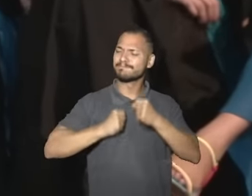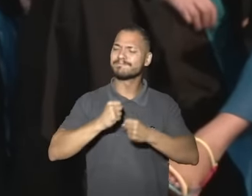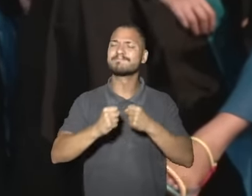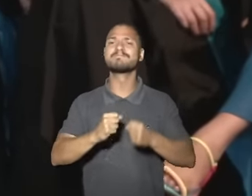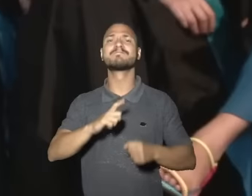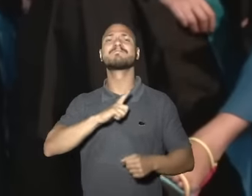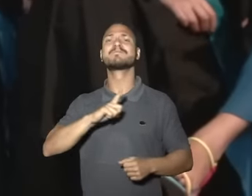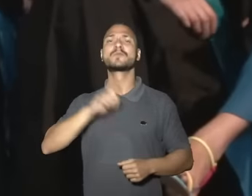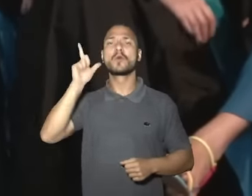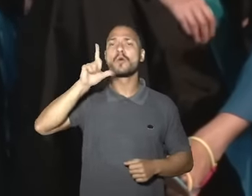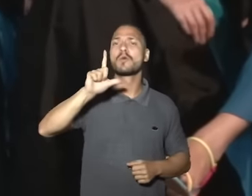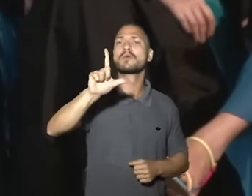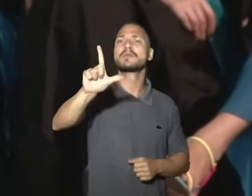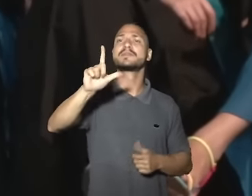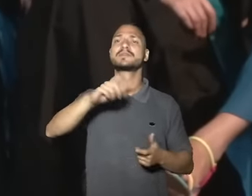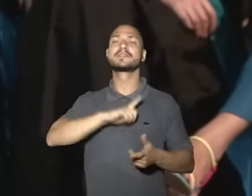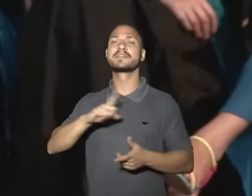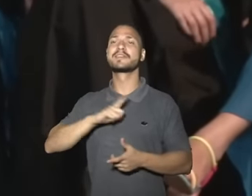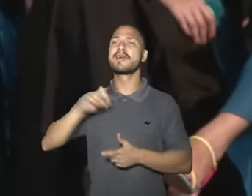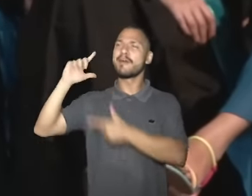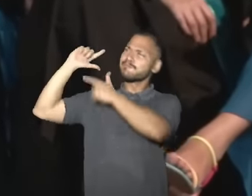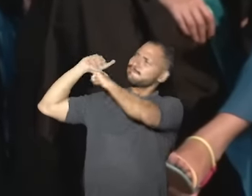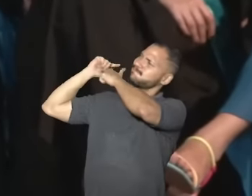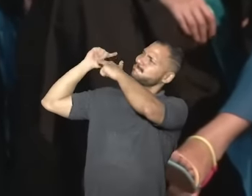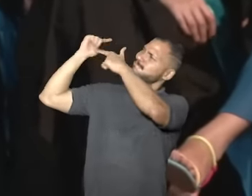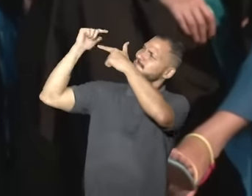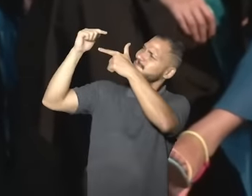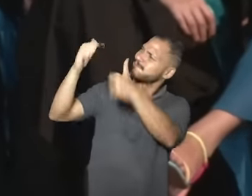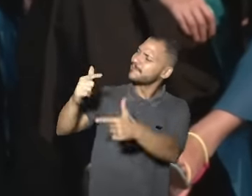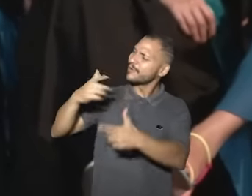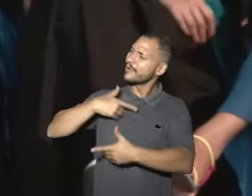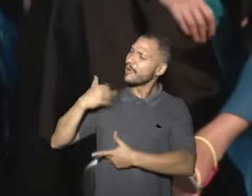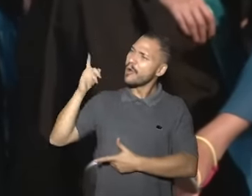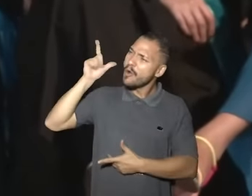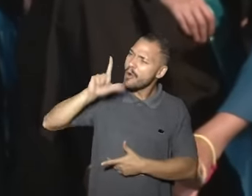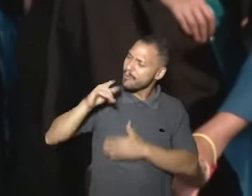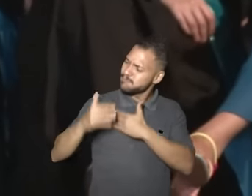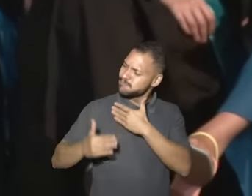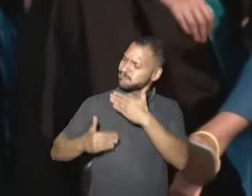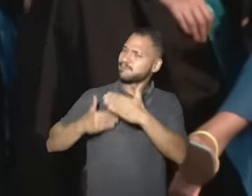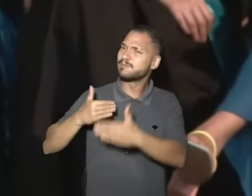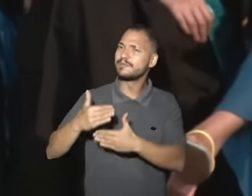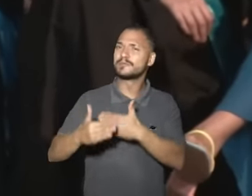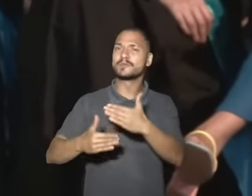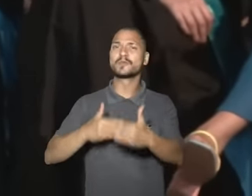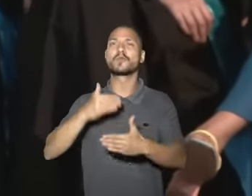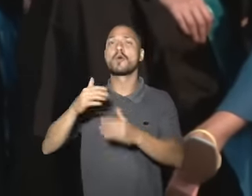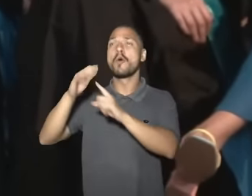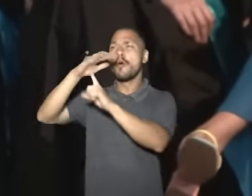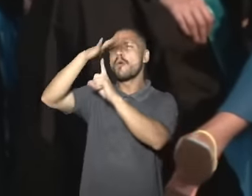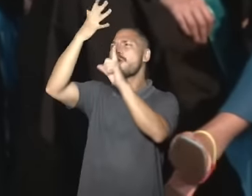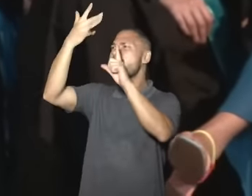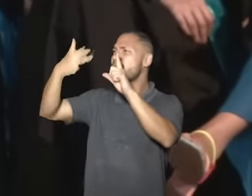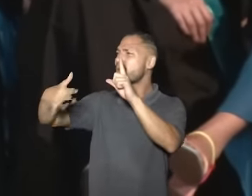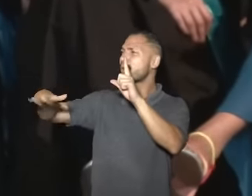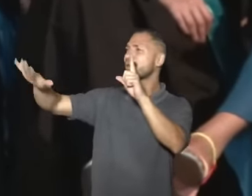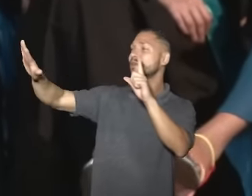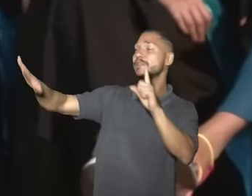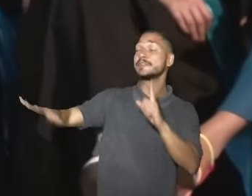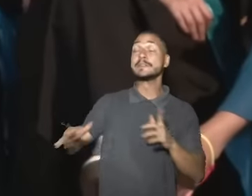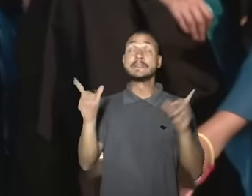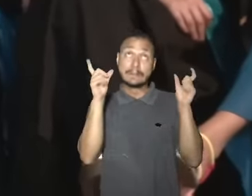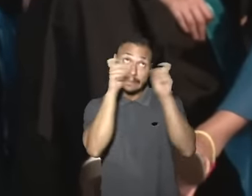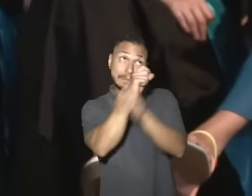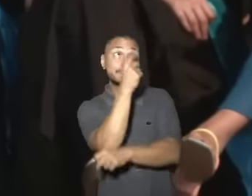proteger, no verão sair pra pescar, no outono te